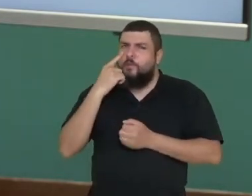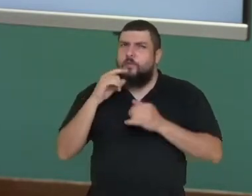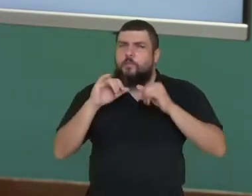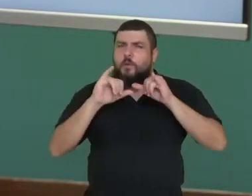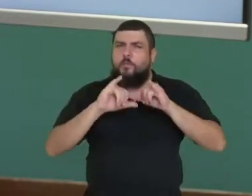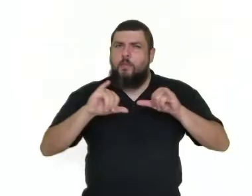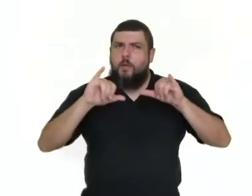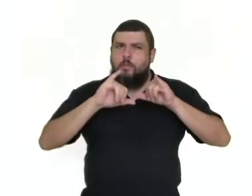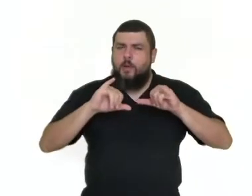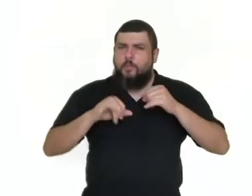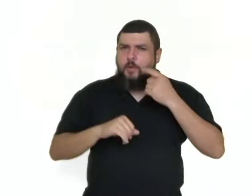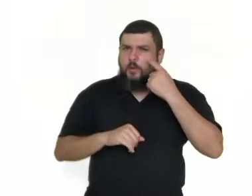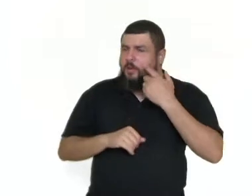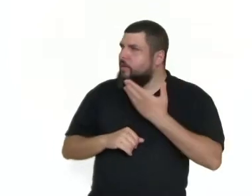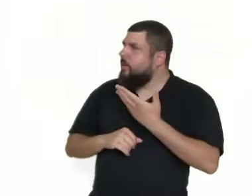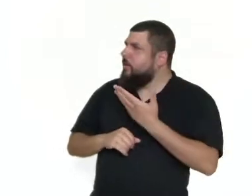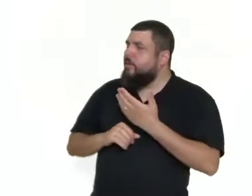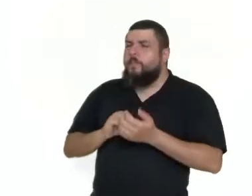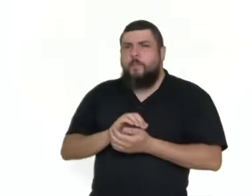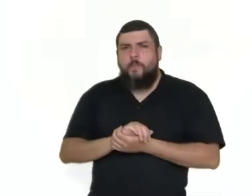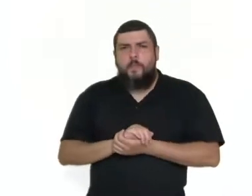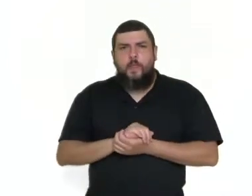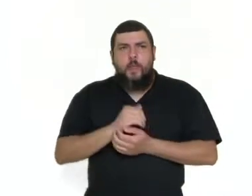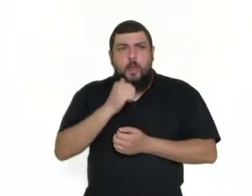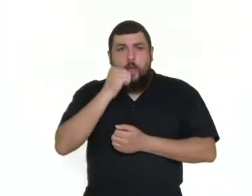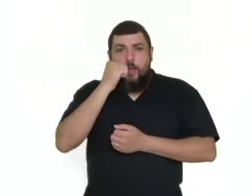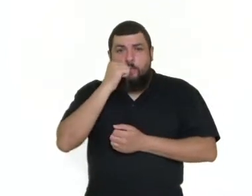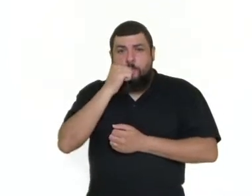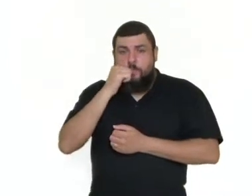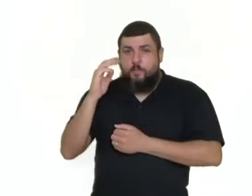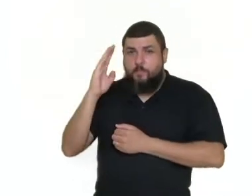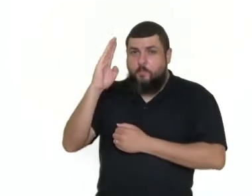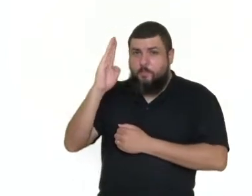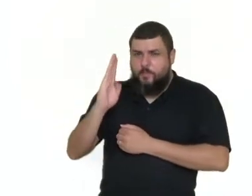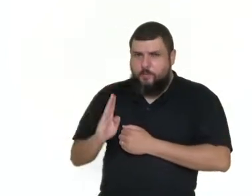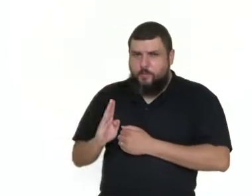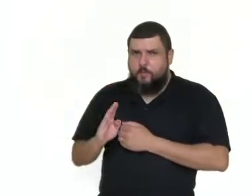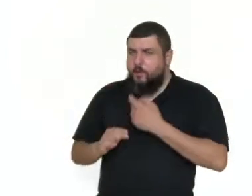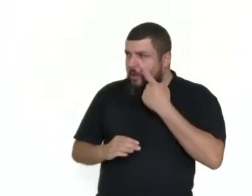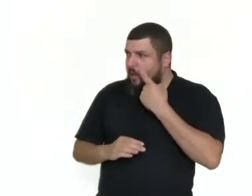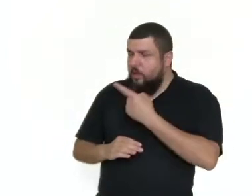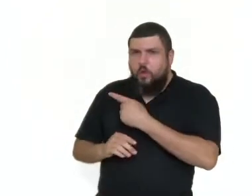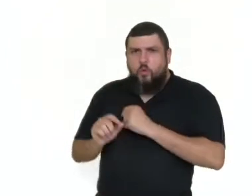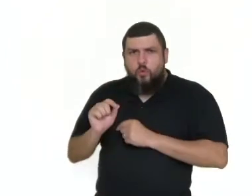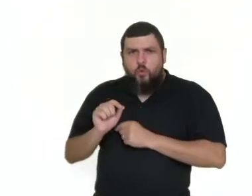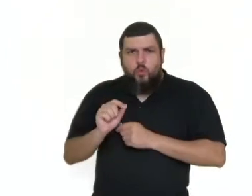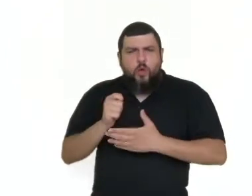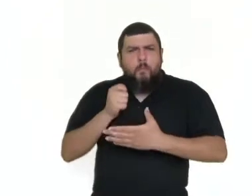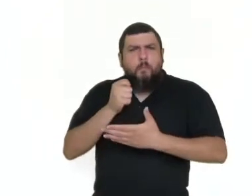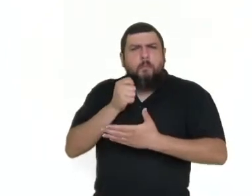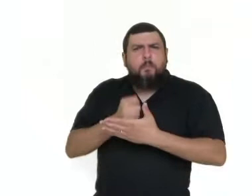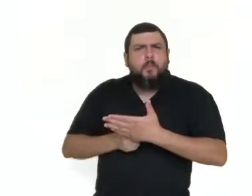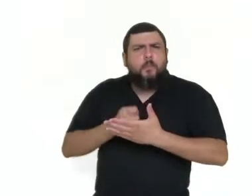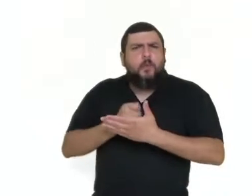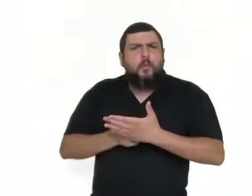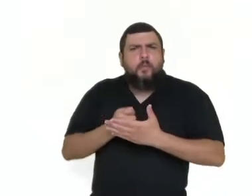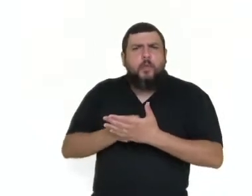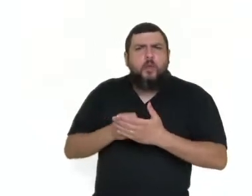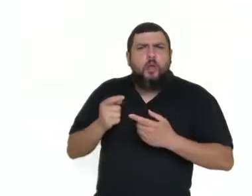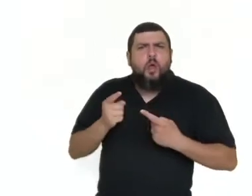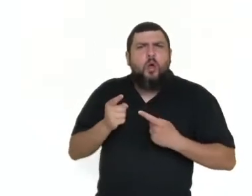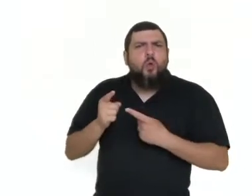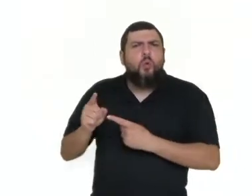A brasileira Mariam Chami luta contra o preconceito religioso. Por que será que essa prática ainda acontece não somente contra